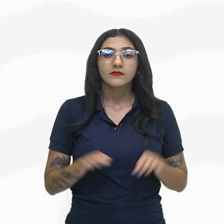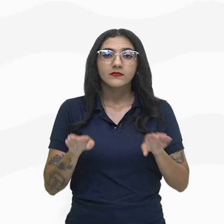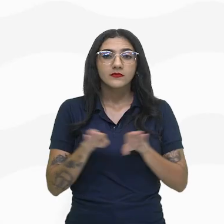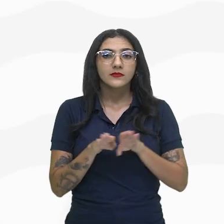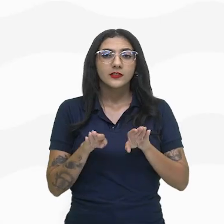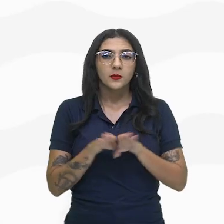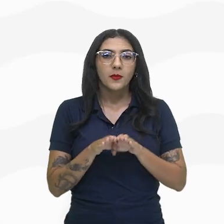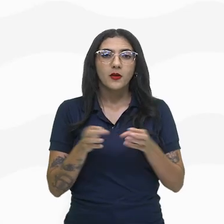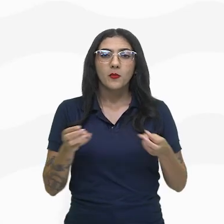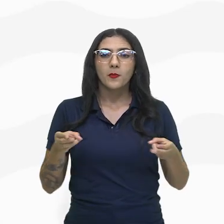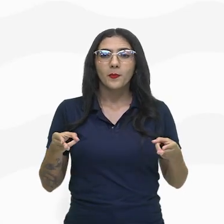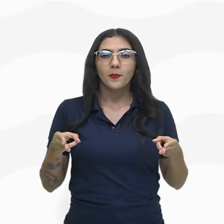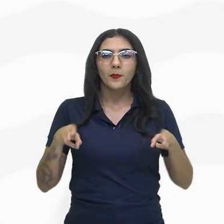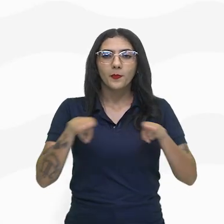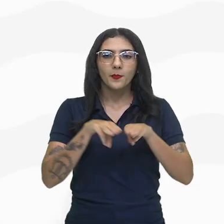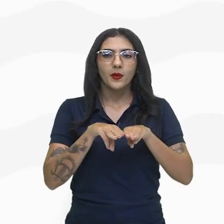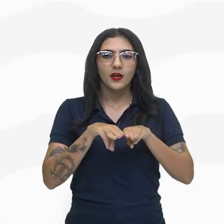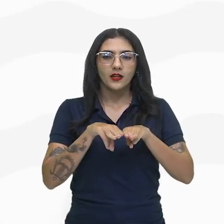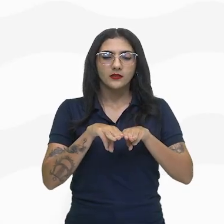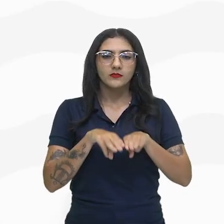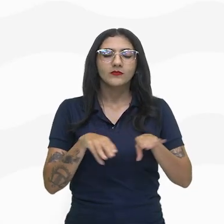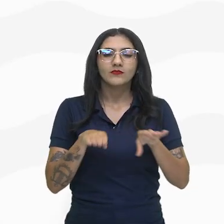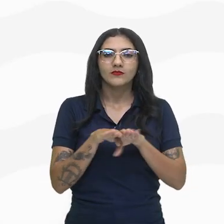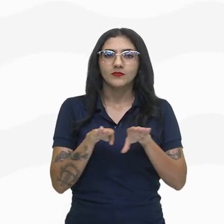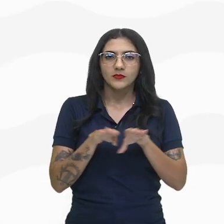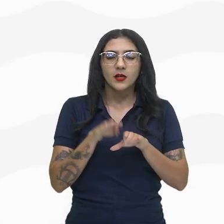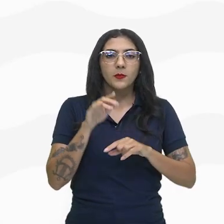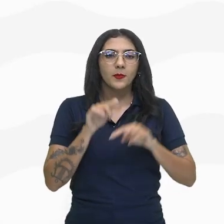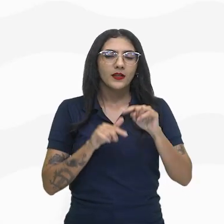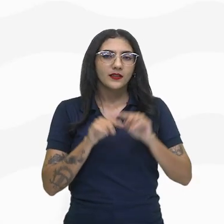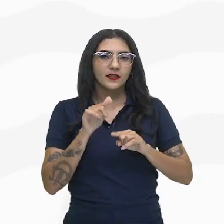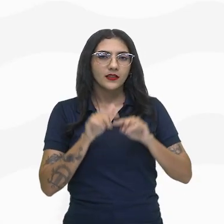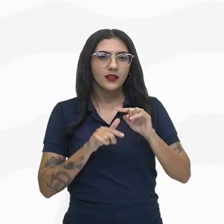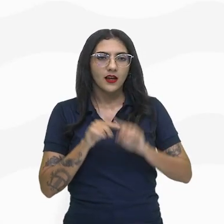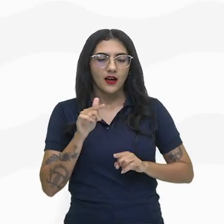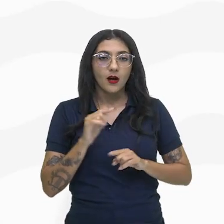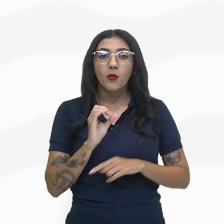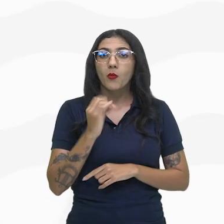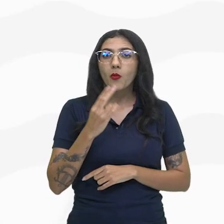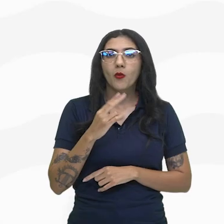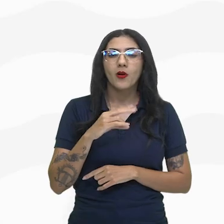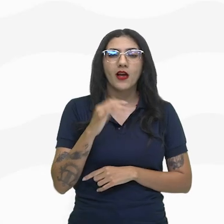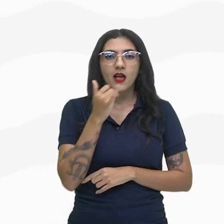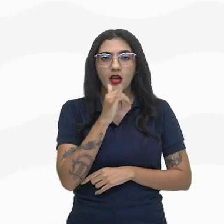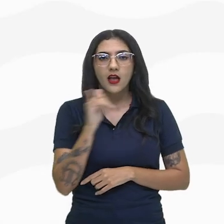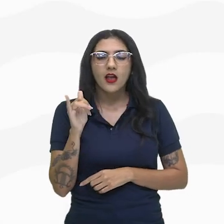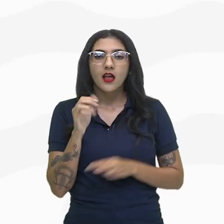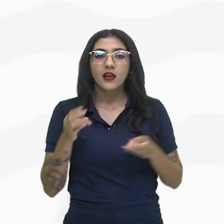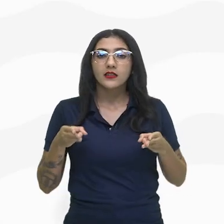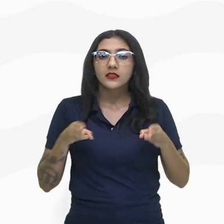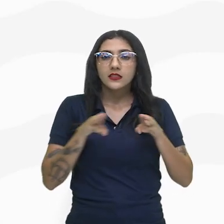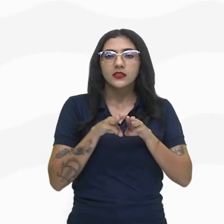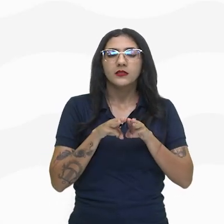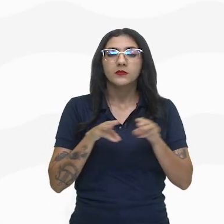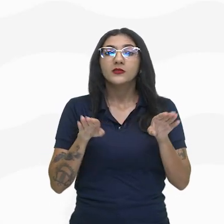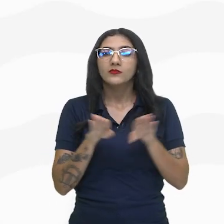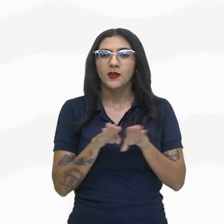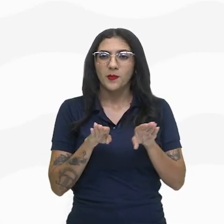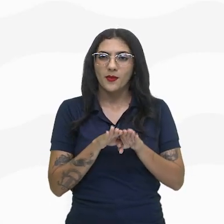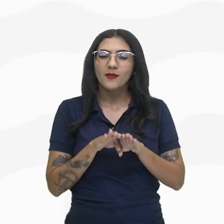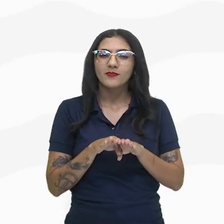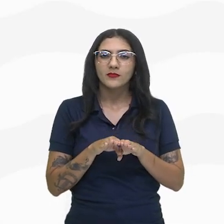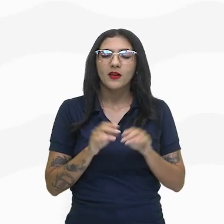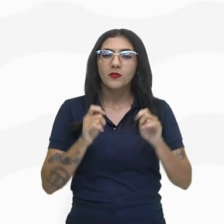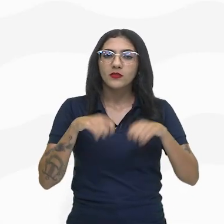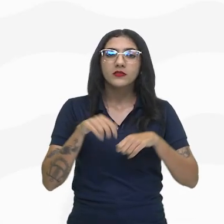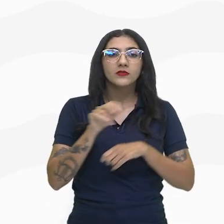magnetismo, né? A utilização de ímãs ou até de eletroímãs, né? Também, que são ímãs artificiais. Eles